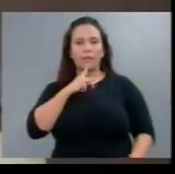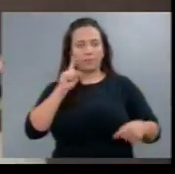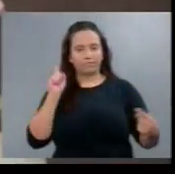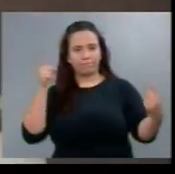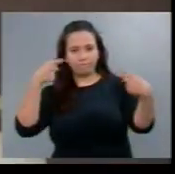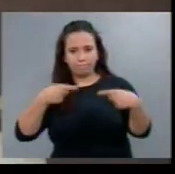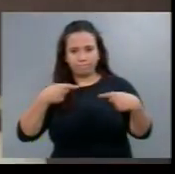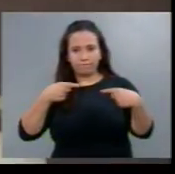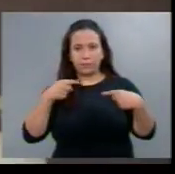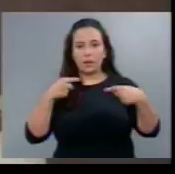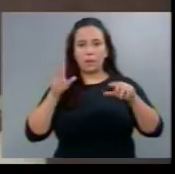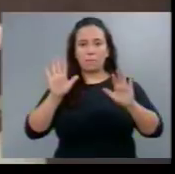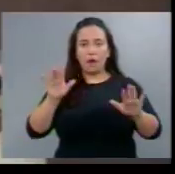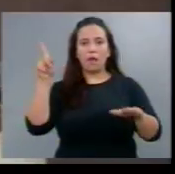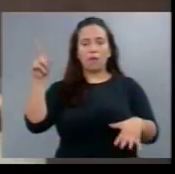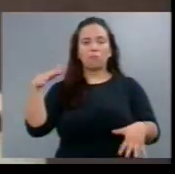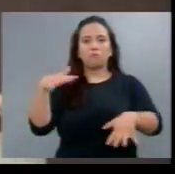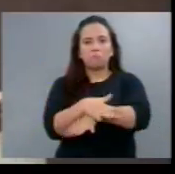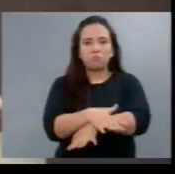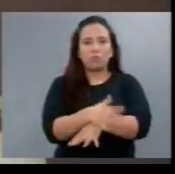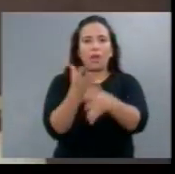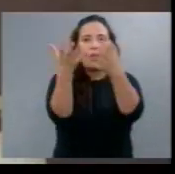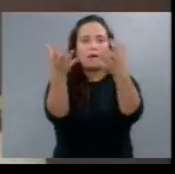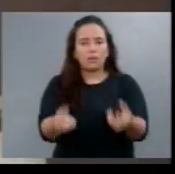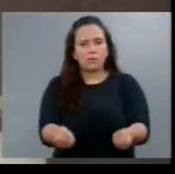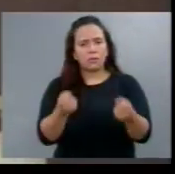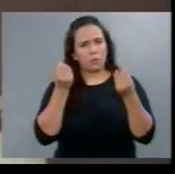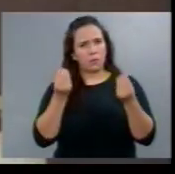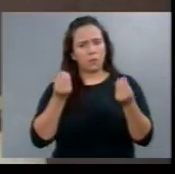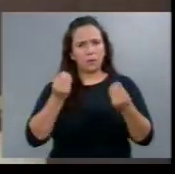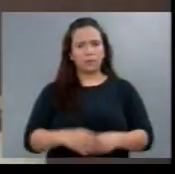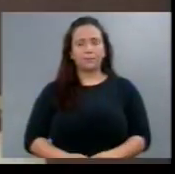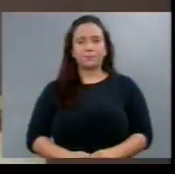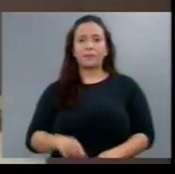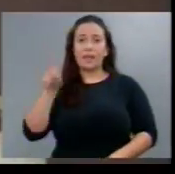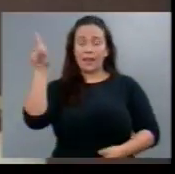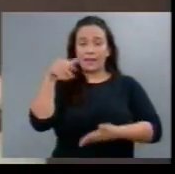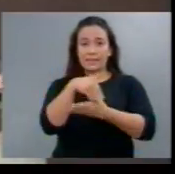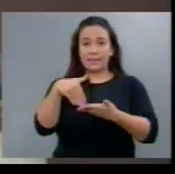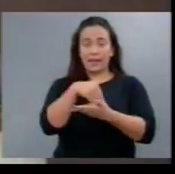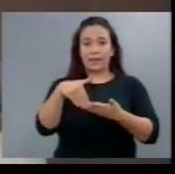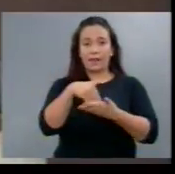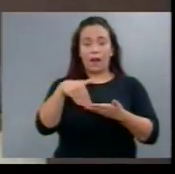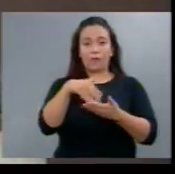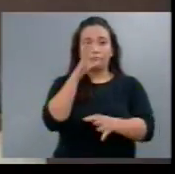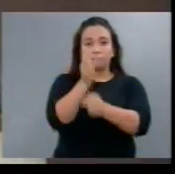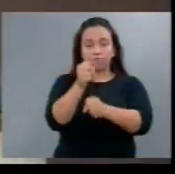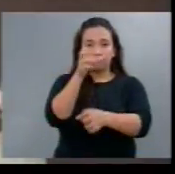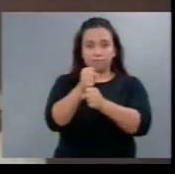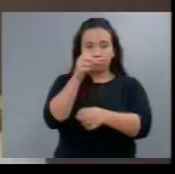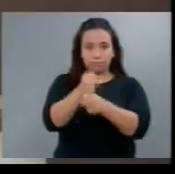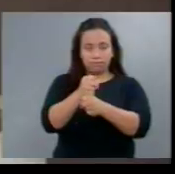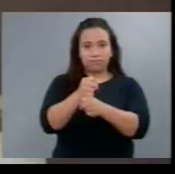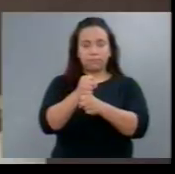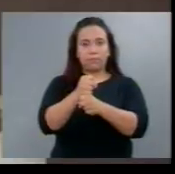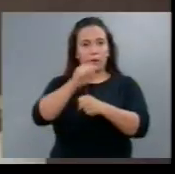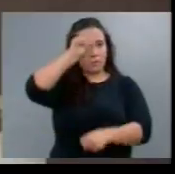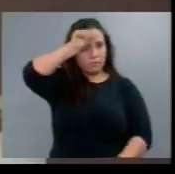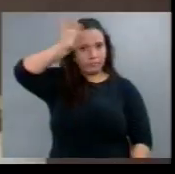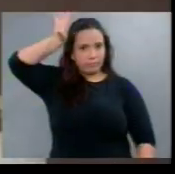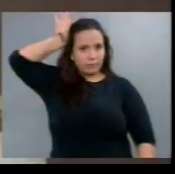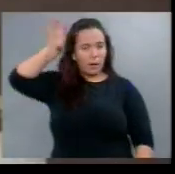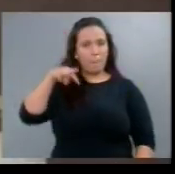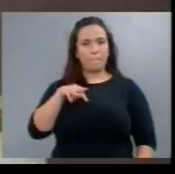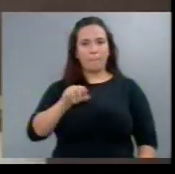dominante, a esta agenda. Seu próprio secretário da Fazenda, o secretário Mauro